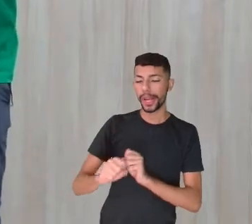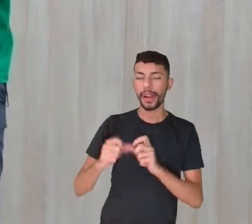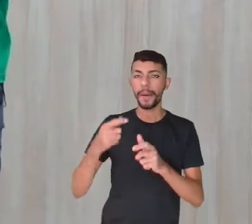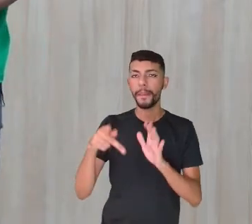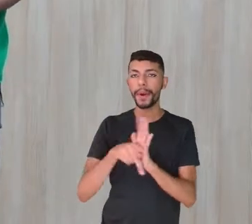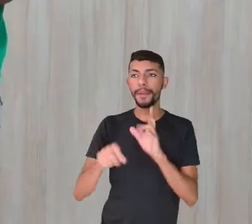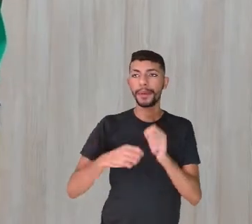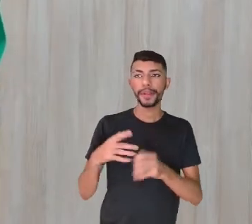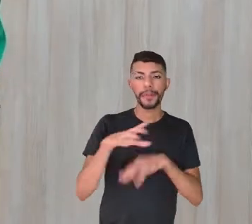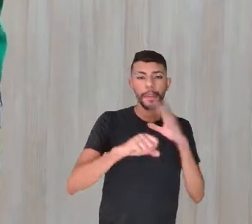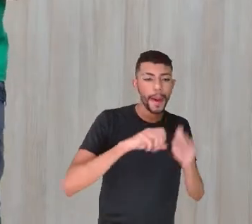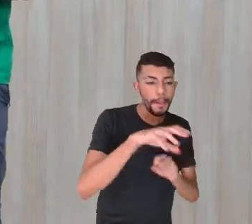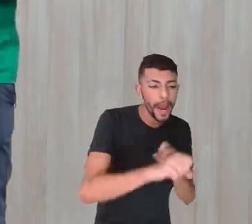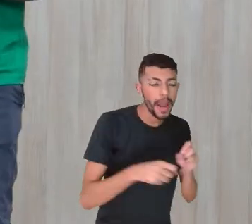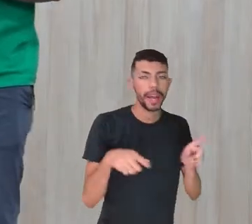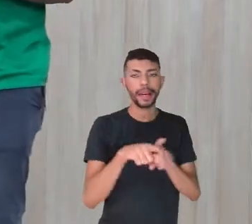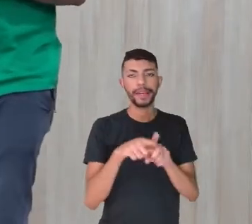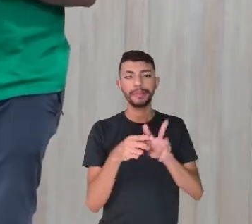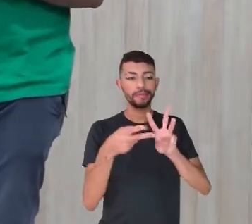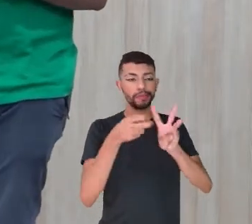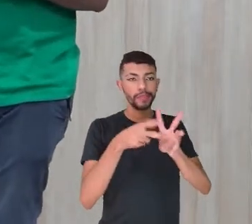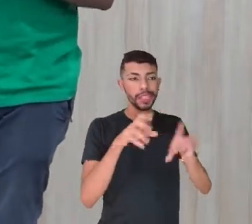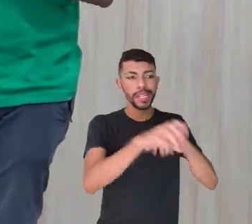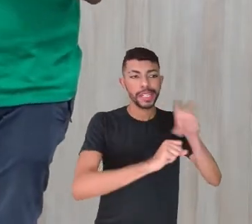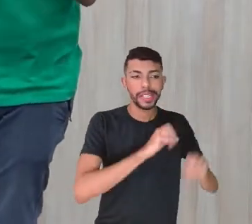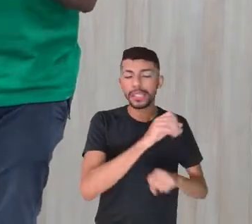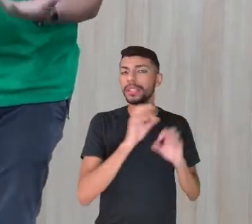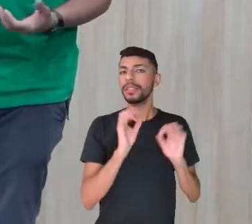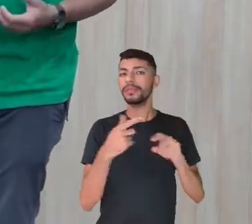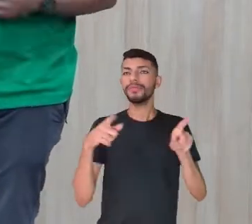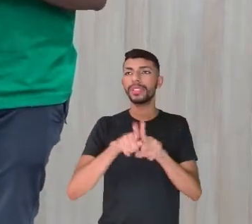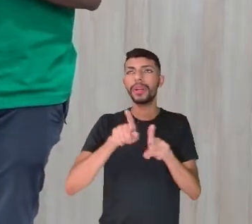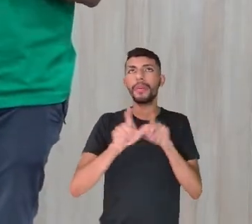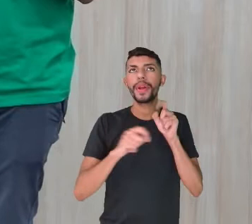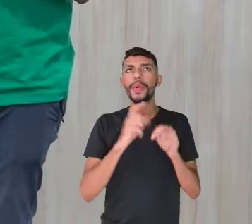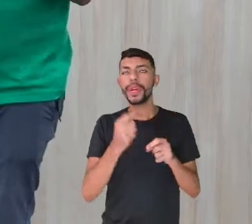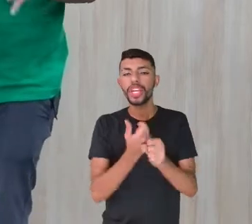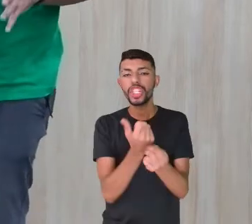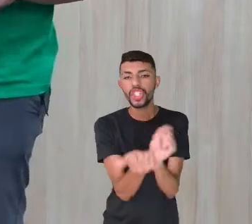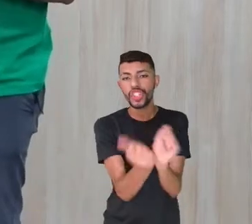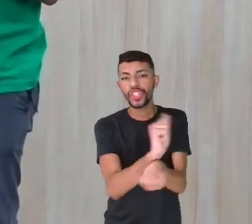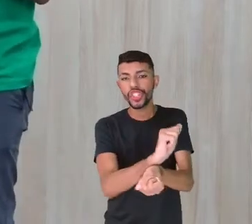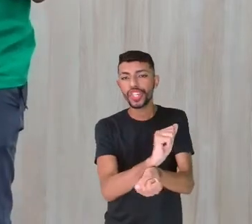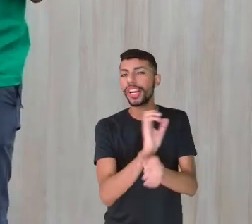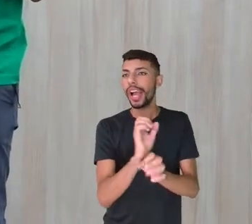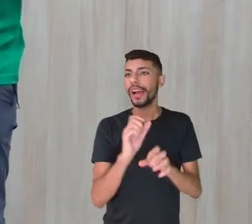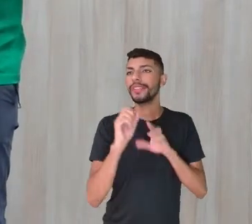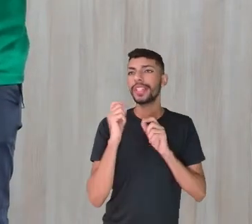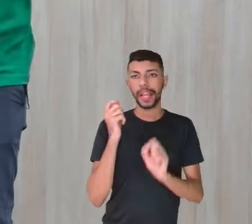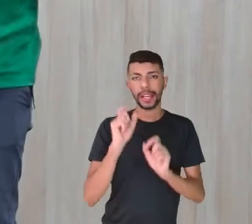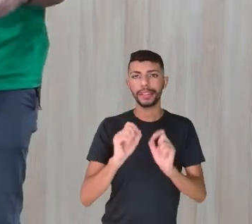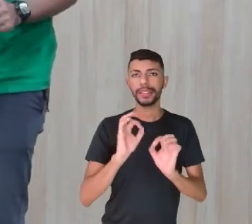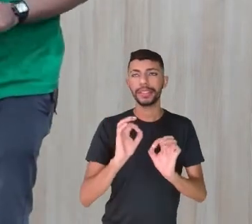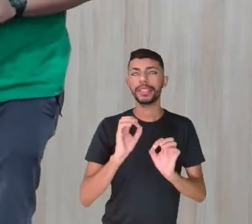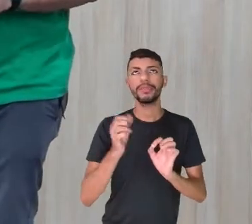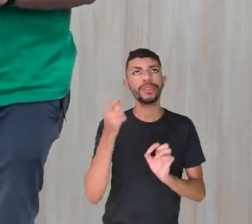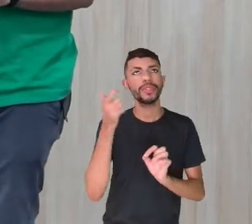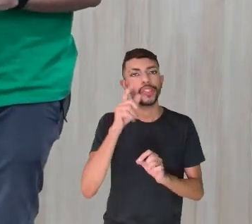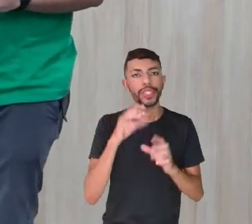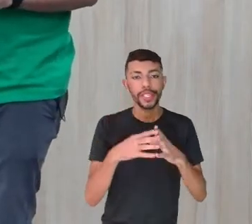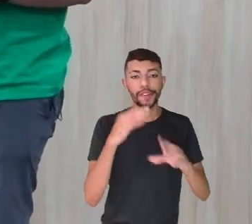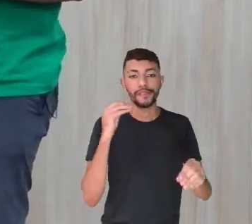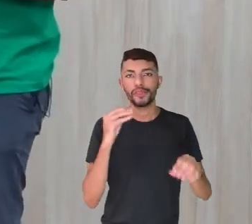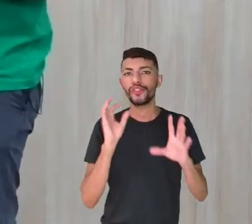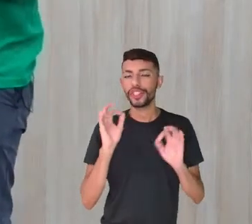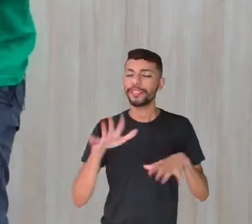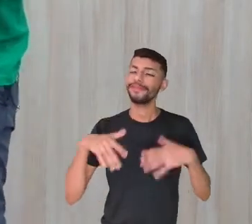caçar indígenas, né, para também caçar escravos que conseguiam se libertar, tá